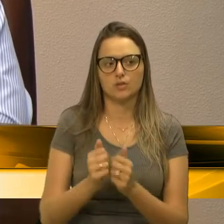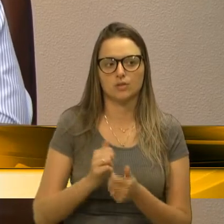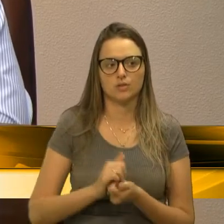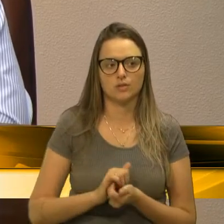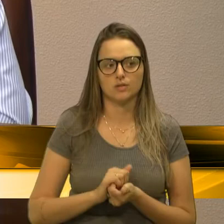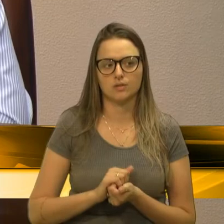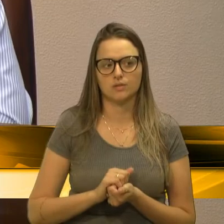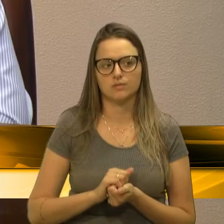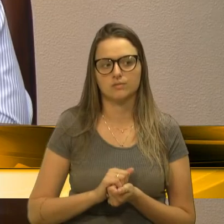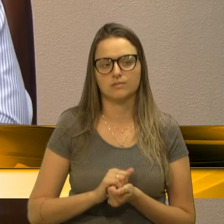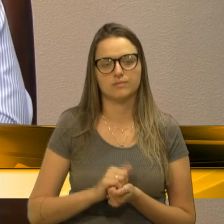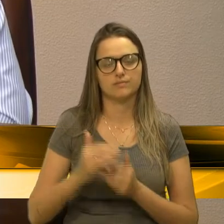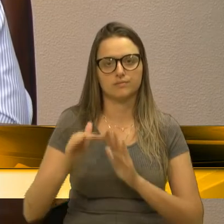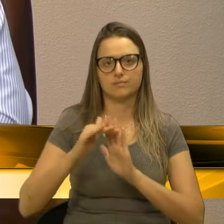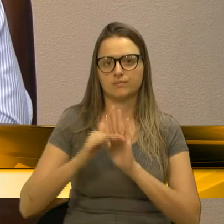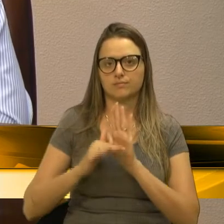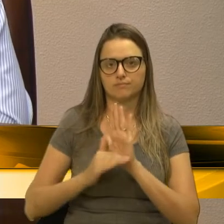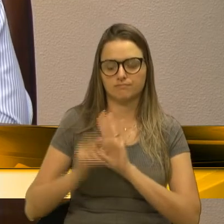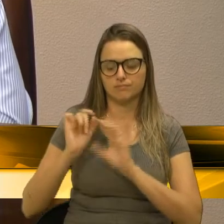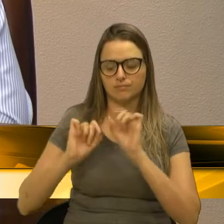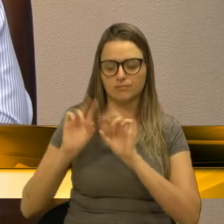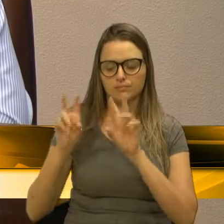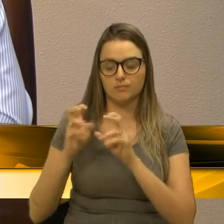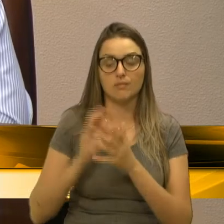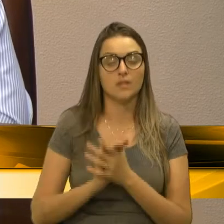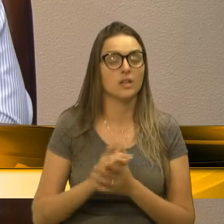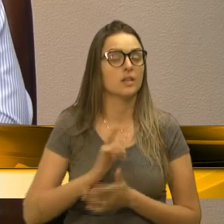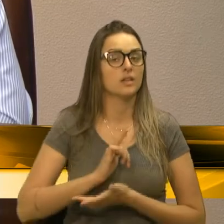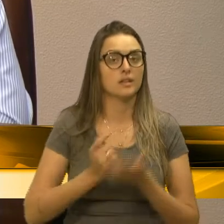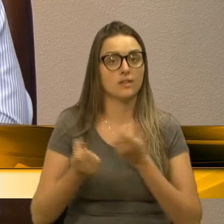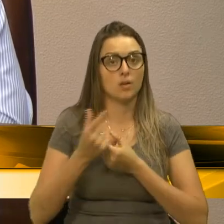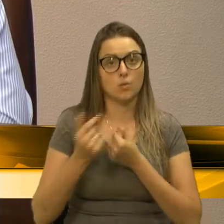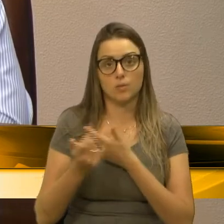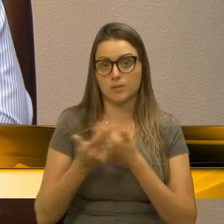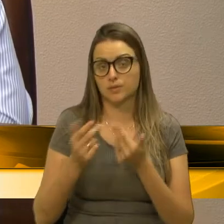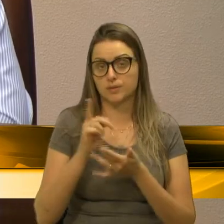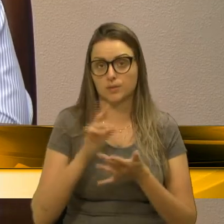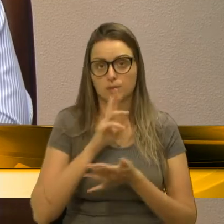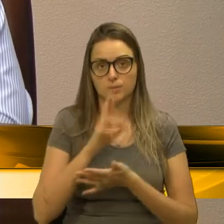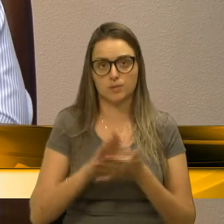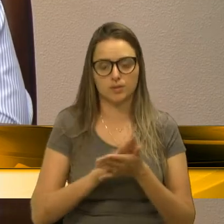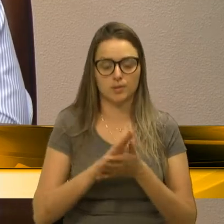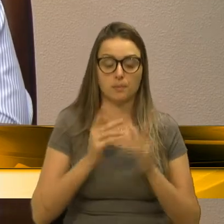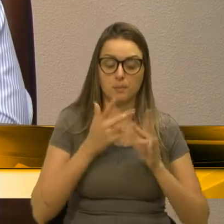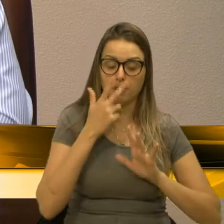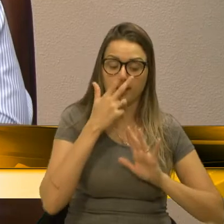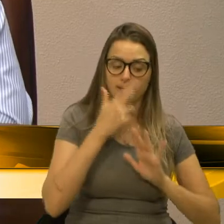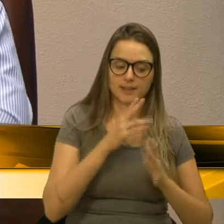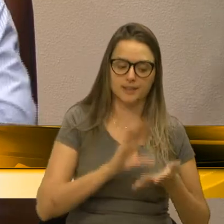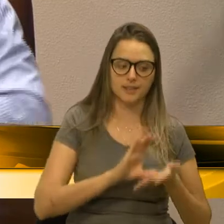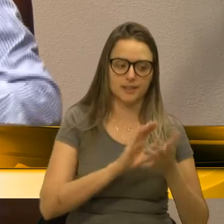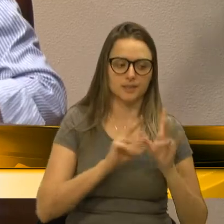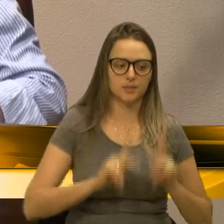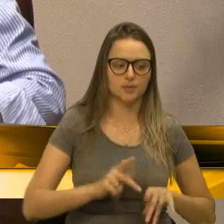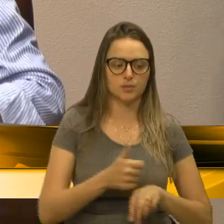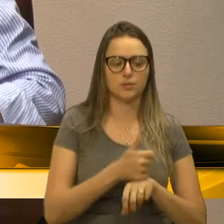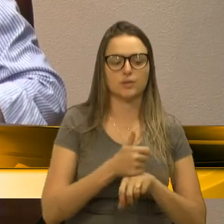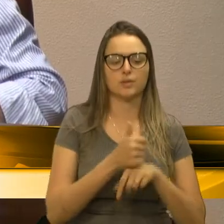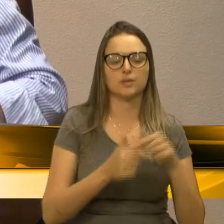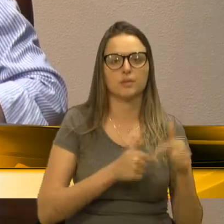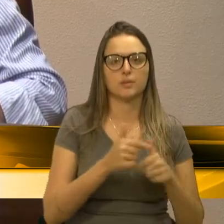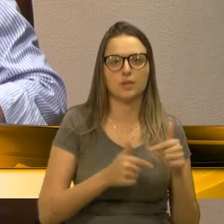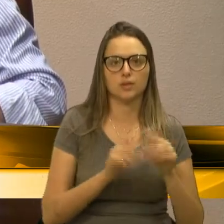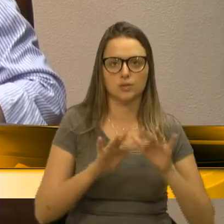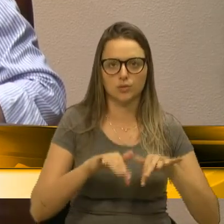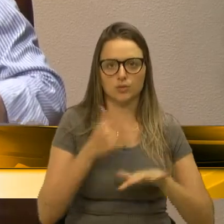em pauta essa situação. Muitas vezes não foi respondida e uma das vezes parece que os conselheiros foram intimados numa tarde, no fim da